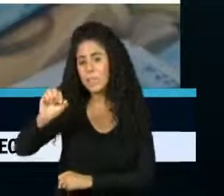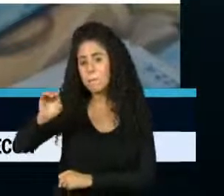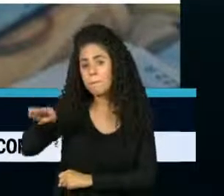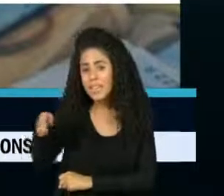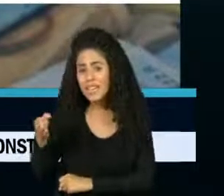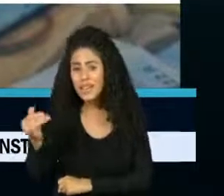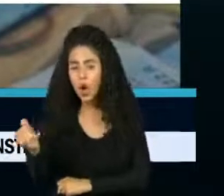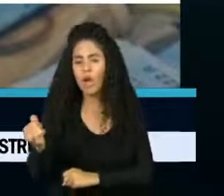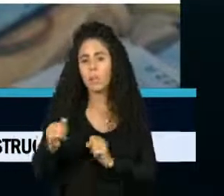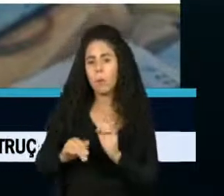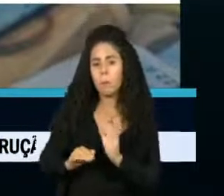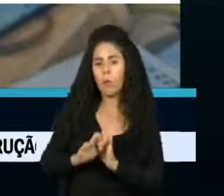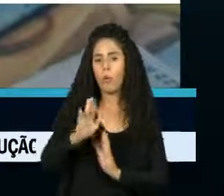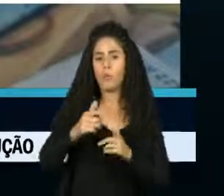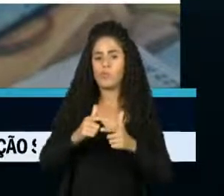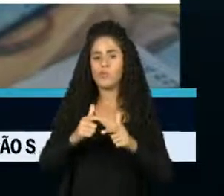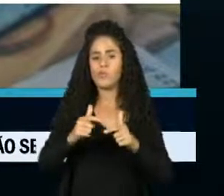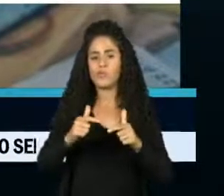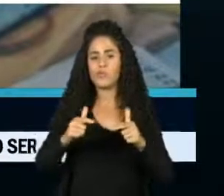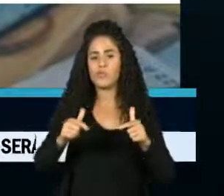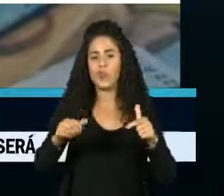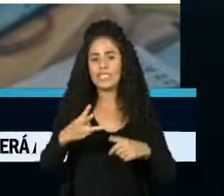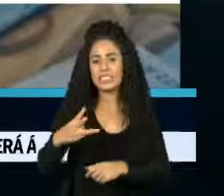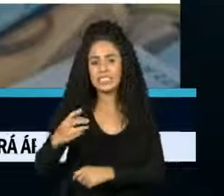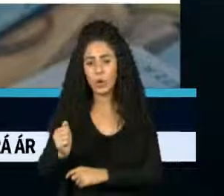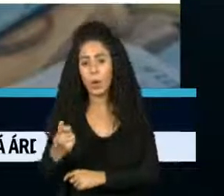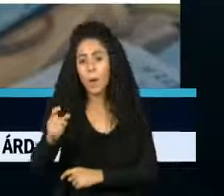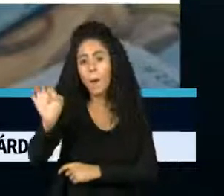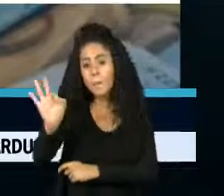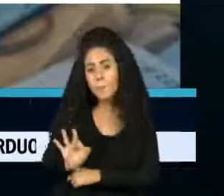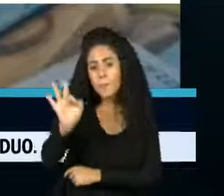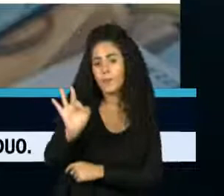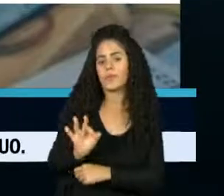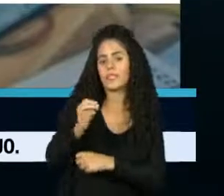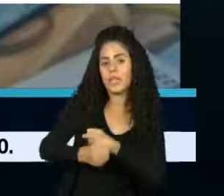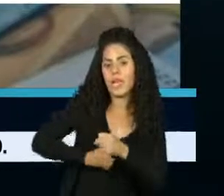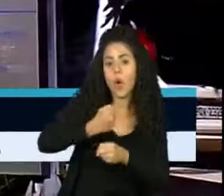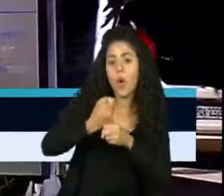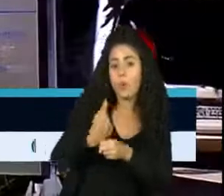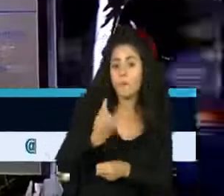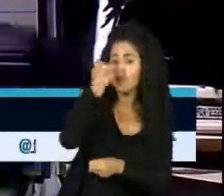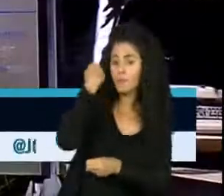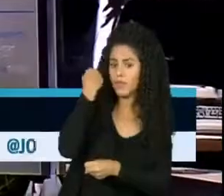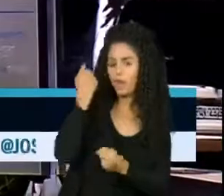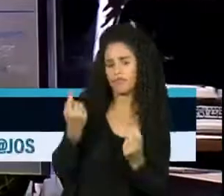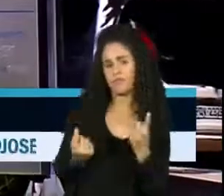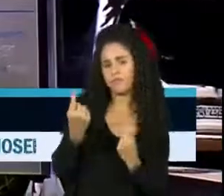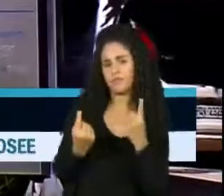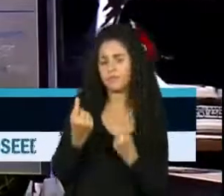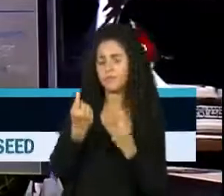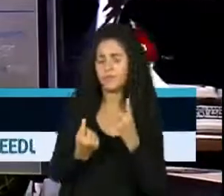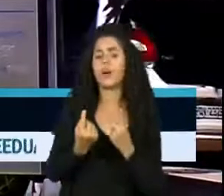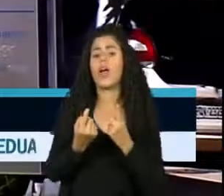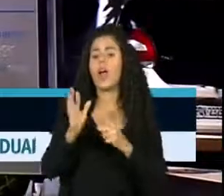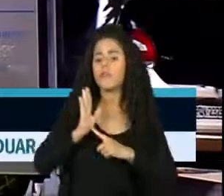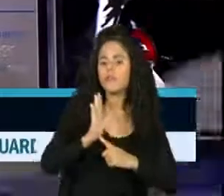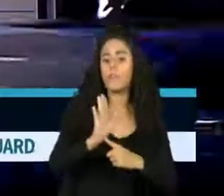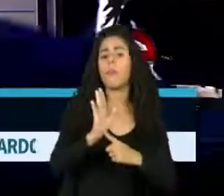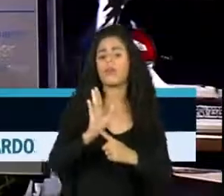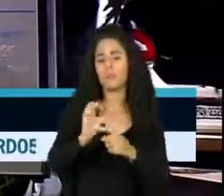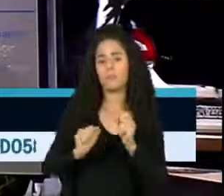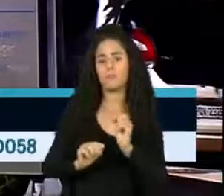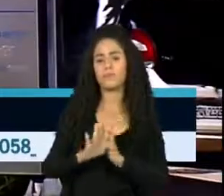R$393 bilhões. Um aumento real de 31,1% em relação ao ano anterior. Segundo a Receita, os resultados são reflexo